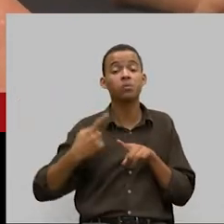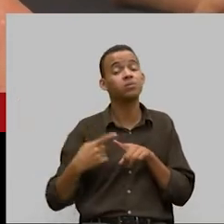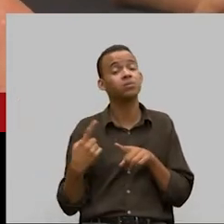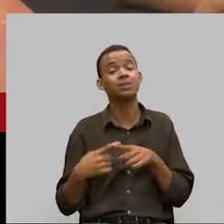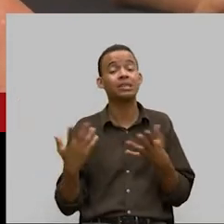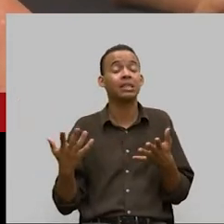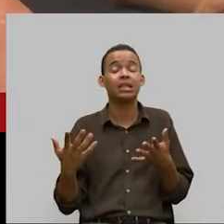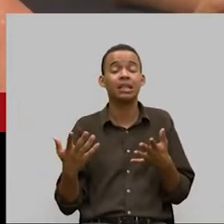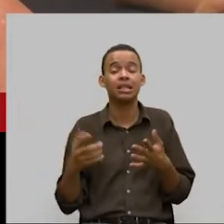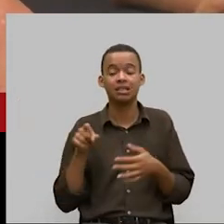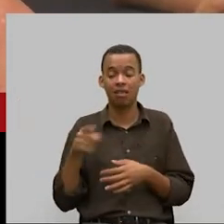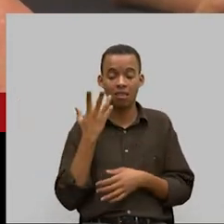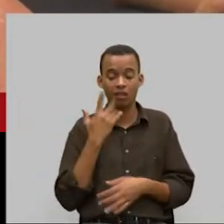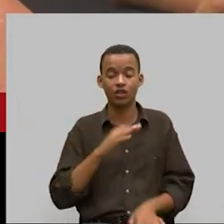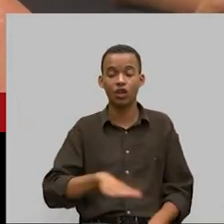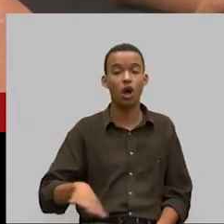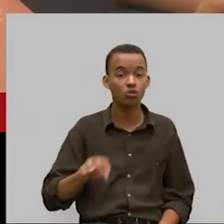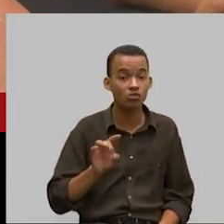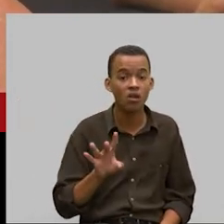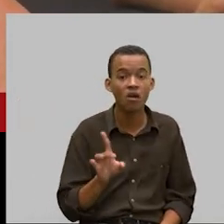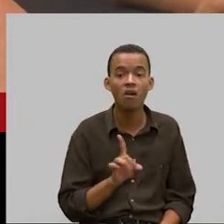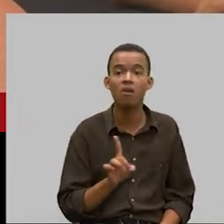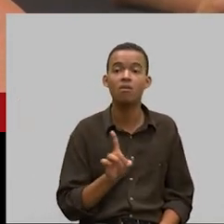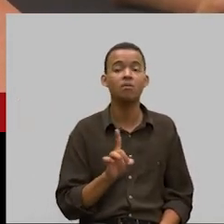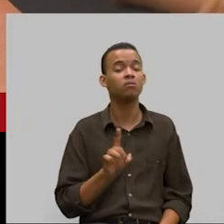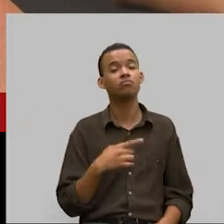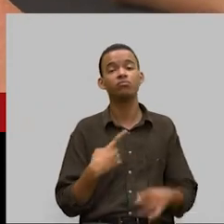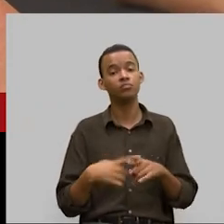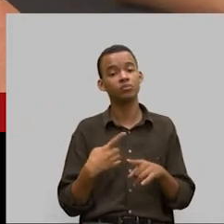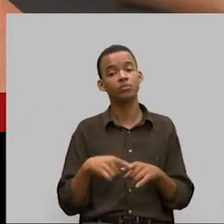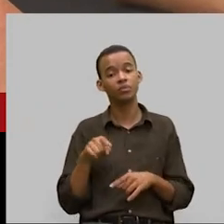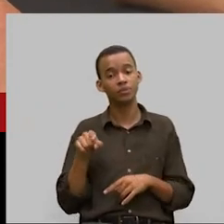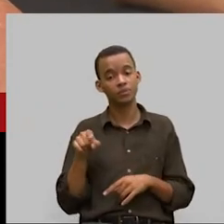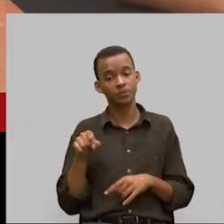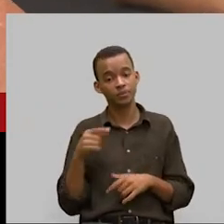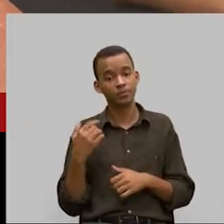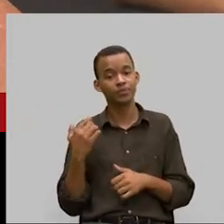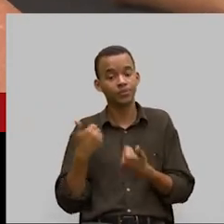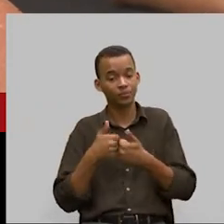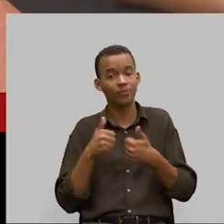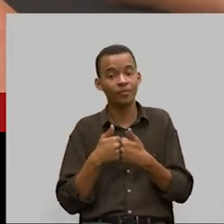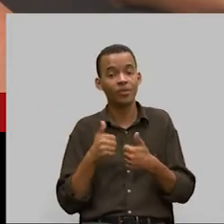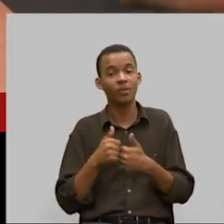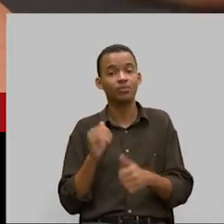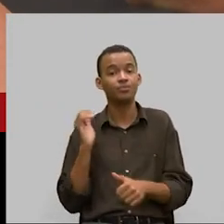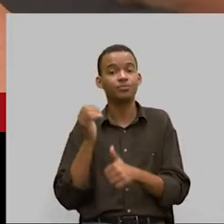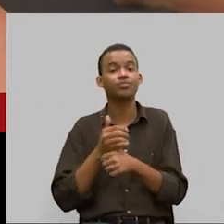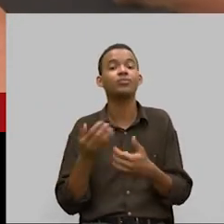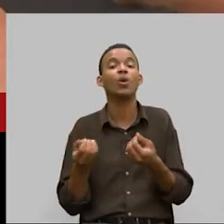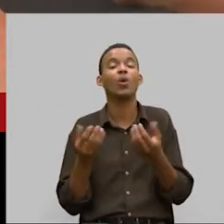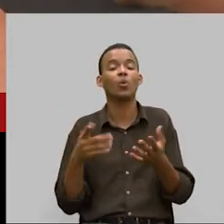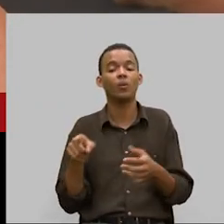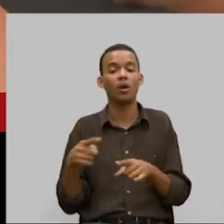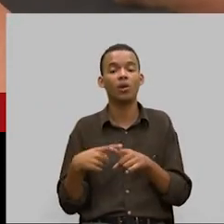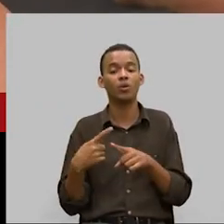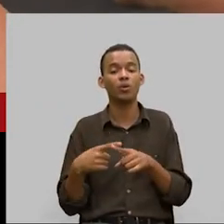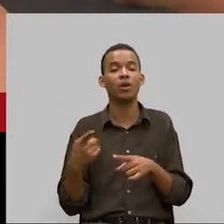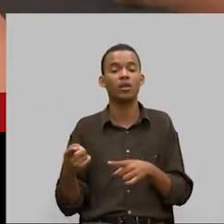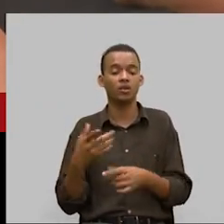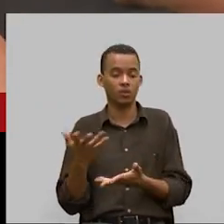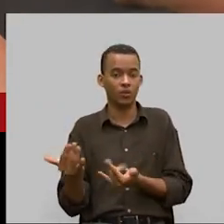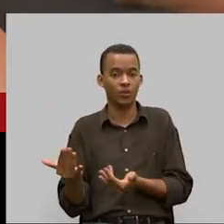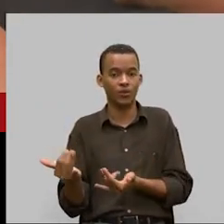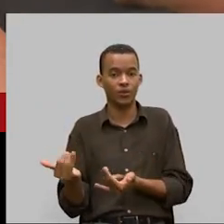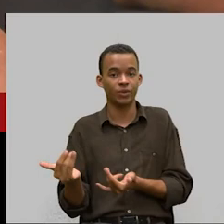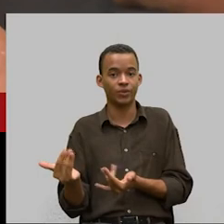perverso só com as crianças não que substitui a escola por um ônibus porque se ele fica o adolescente fica de manhã até de tarde porque